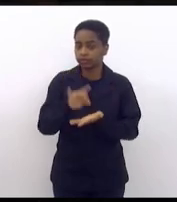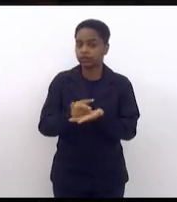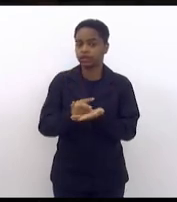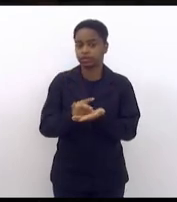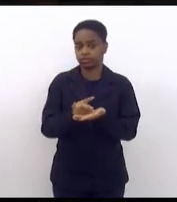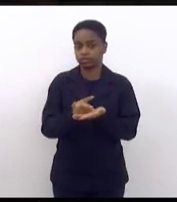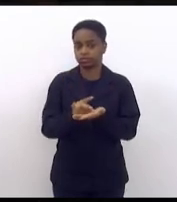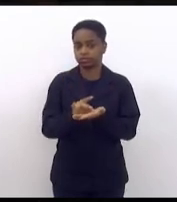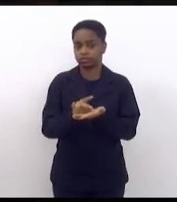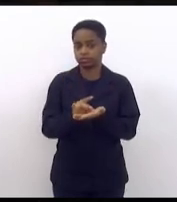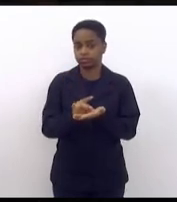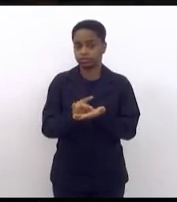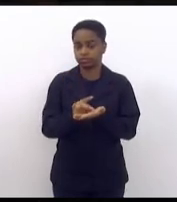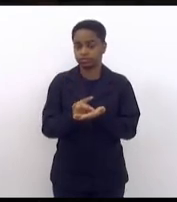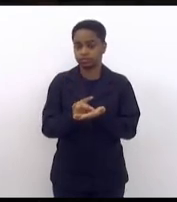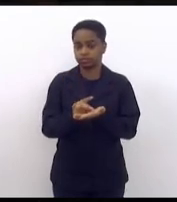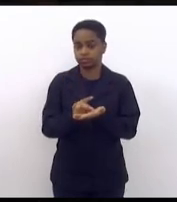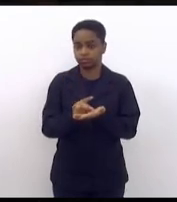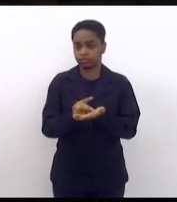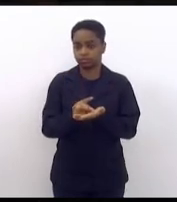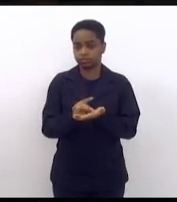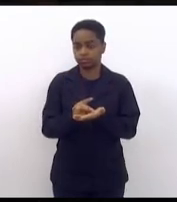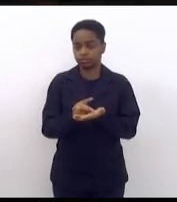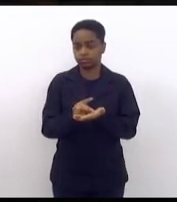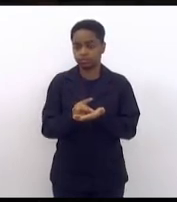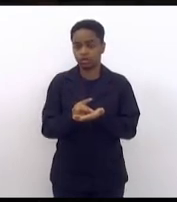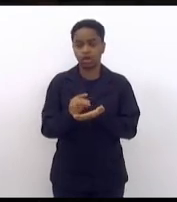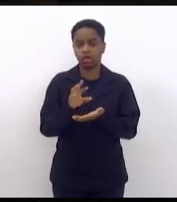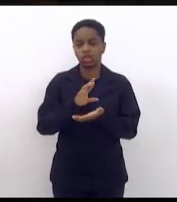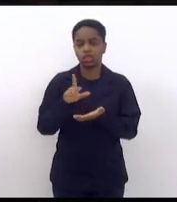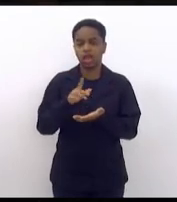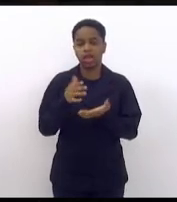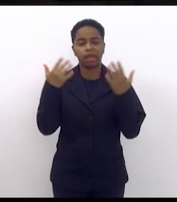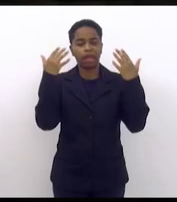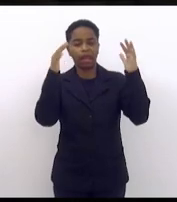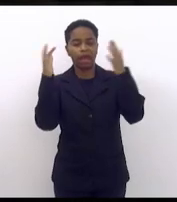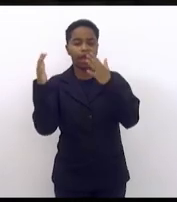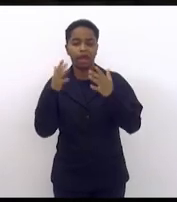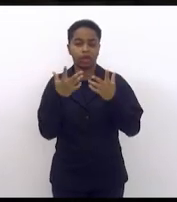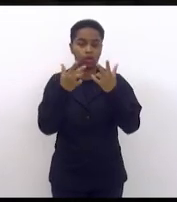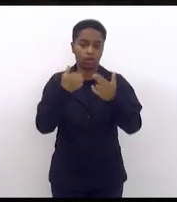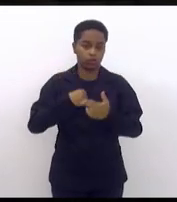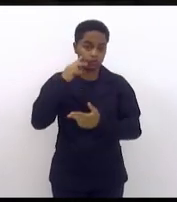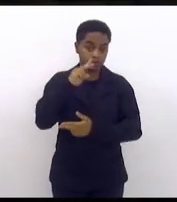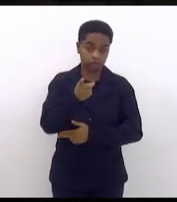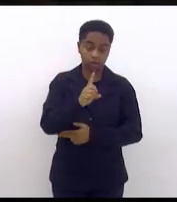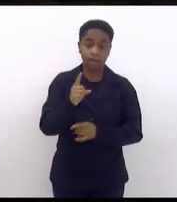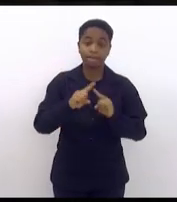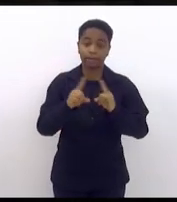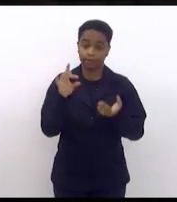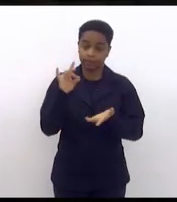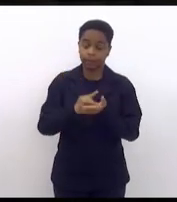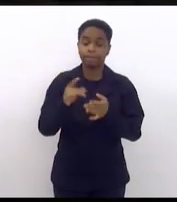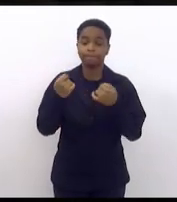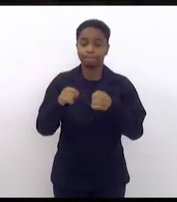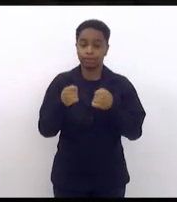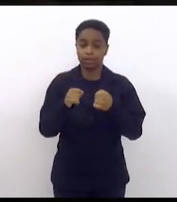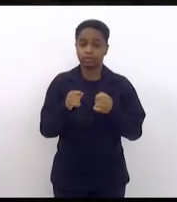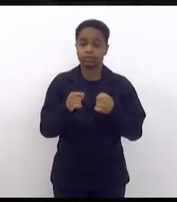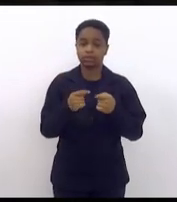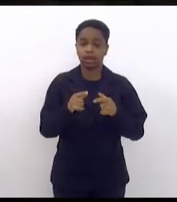verdadeiramente, não fogos de artifício, como eu tenho visto, combater a